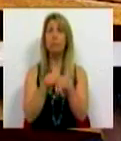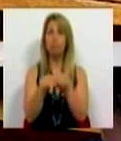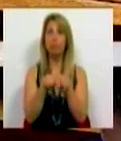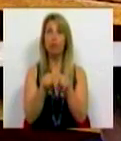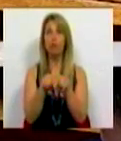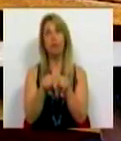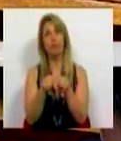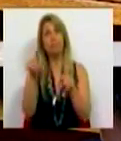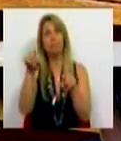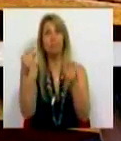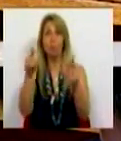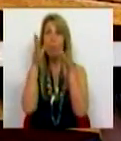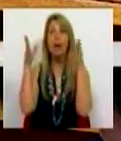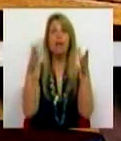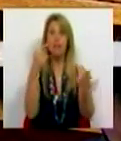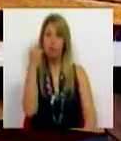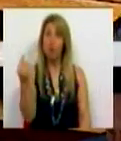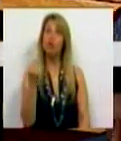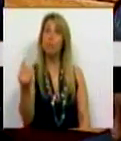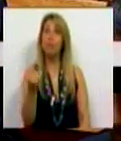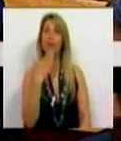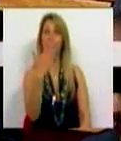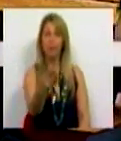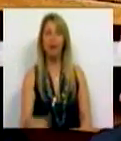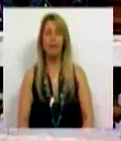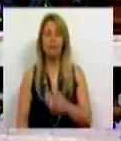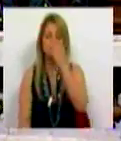merecessem também uma atenção muito especial. Muito obrigado. Muito obrigado, Sr.